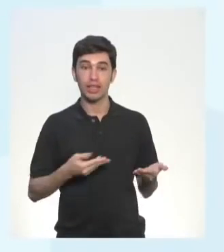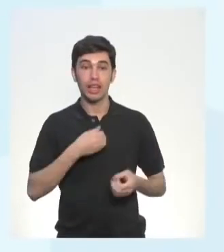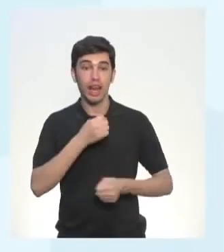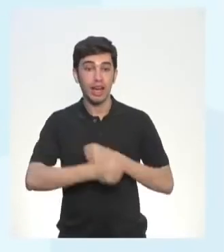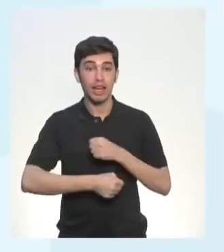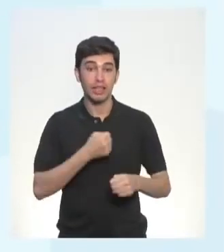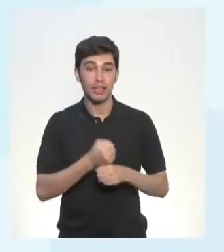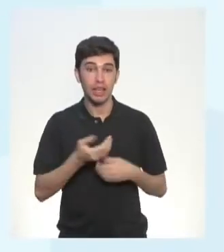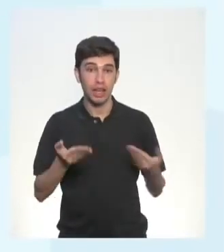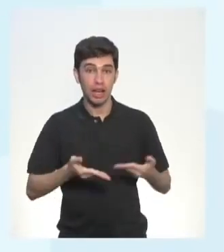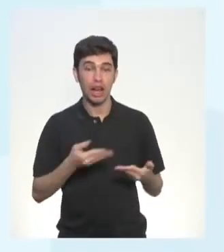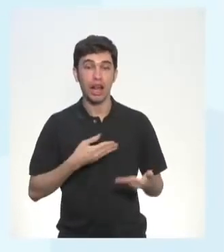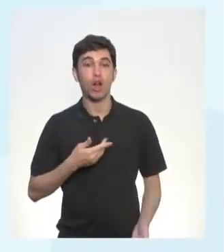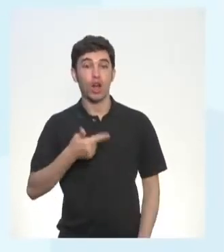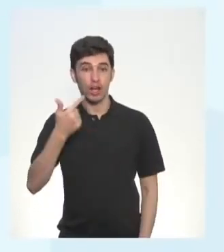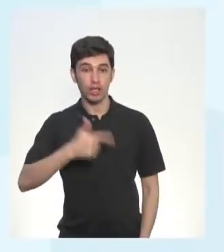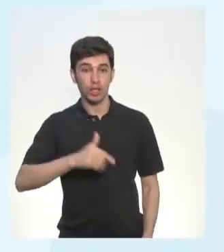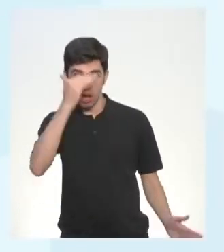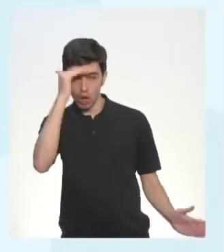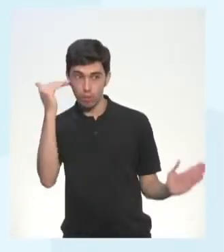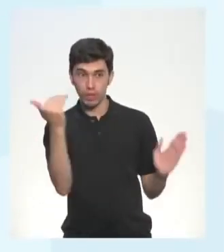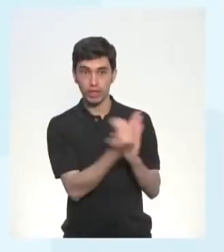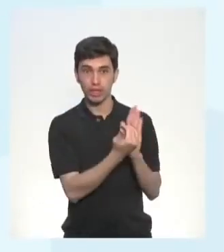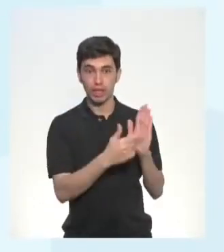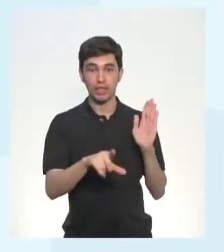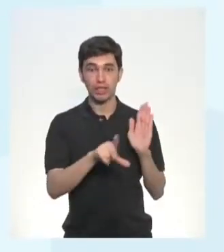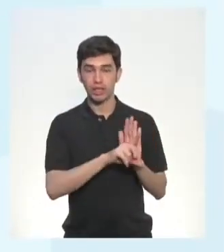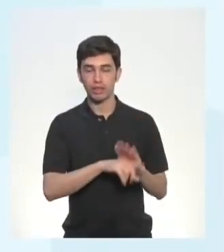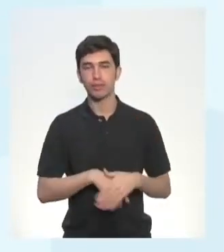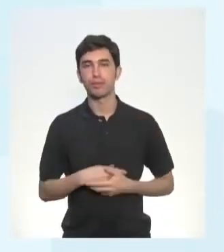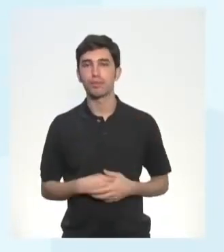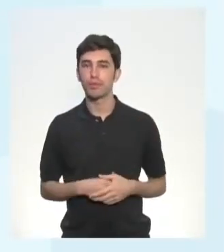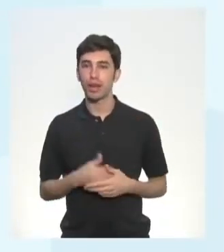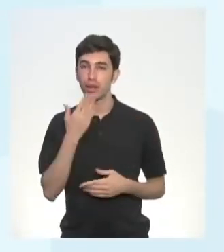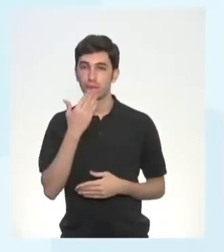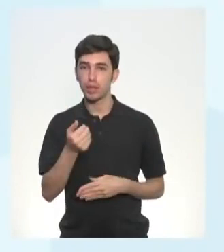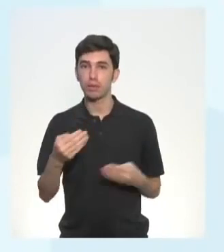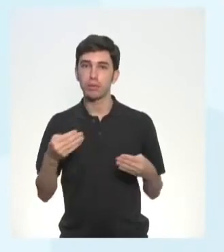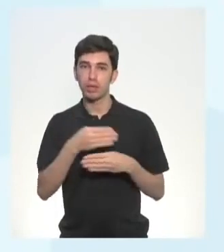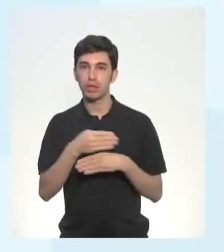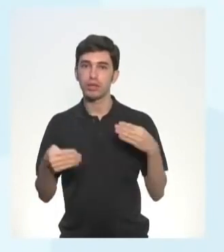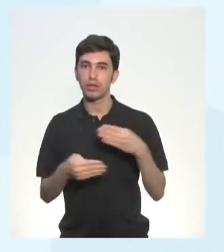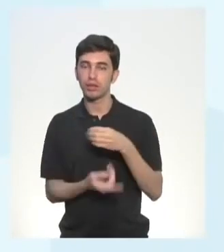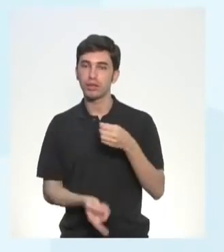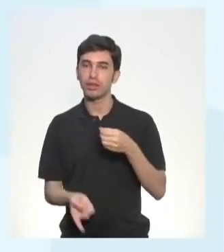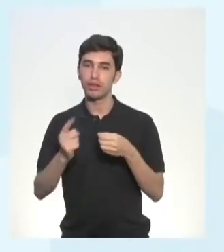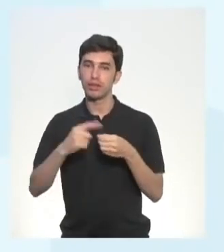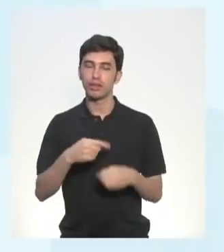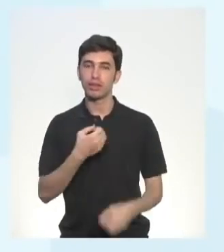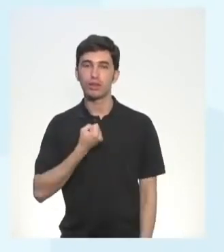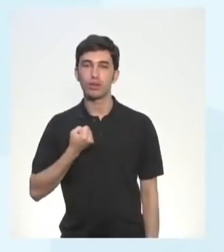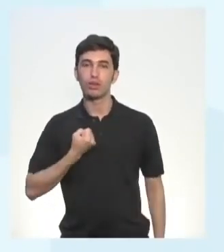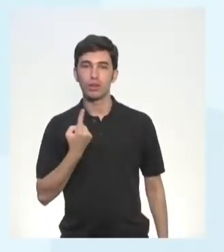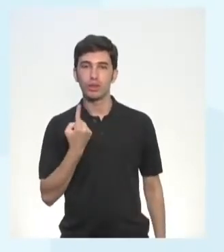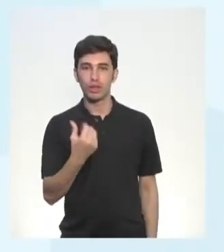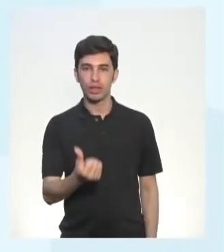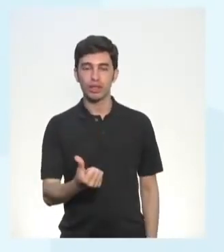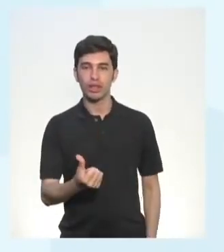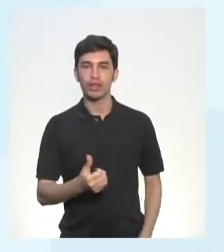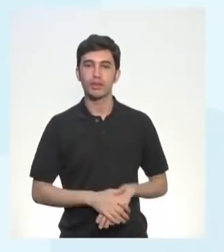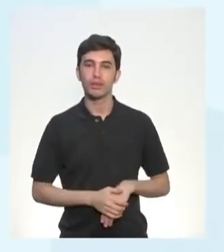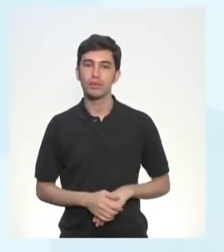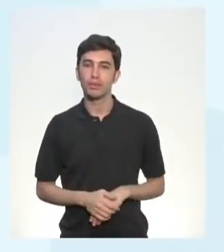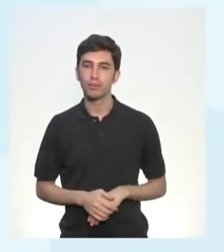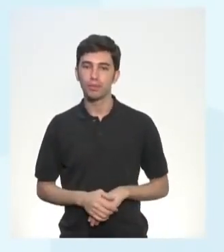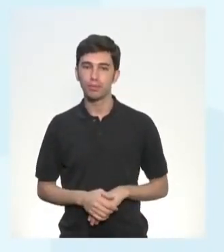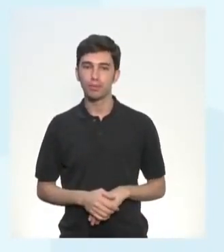pedir, por gentileza, para a produção, se pode voltar ao slide 16, exatamente o 16. na tela. Enquanto isso, eles estão